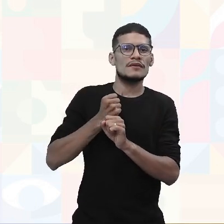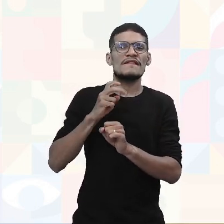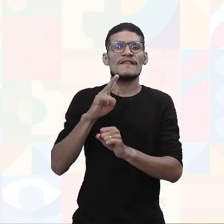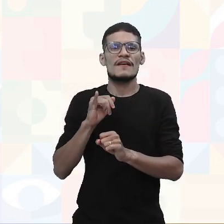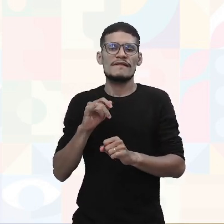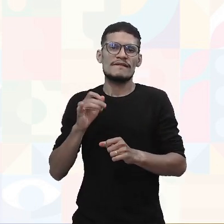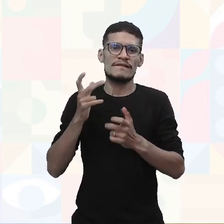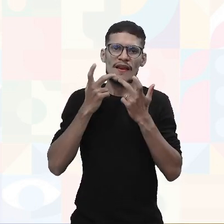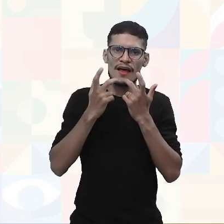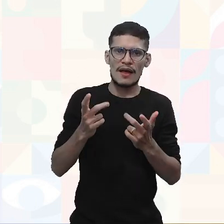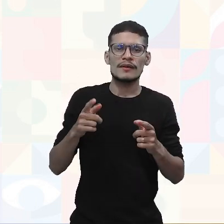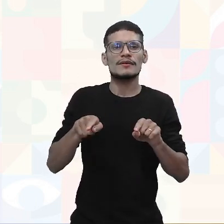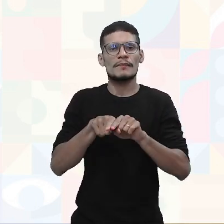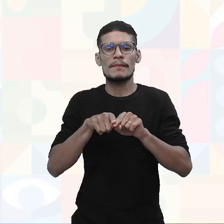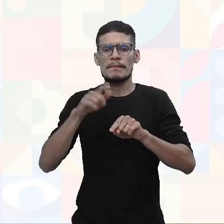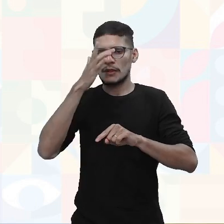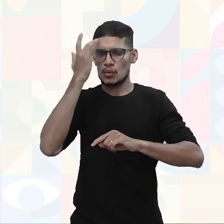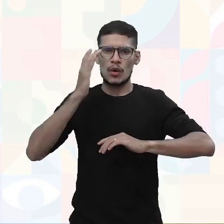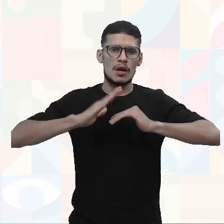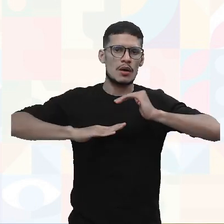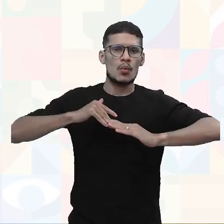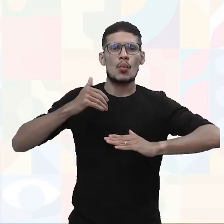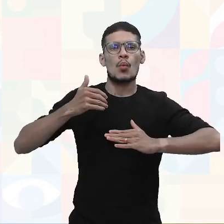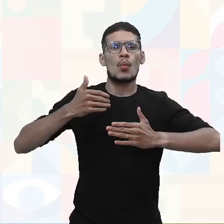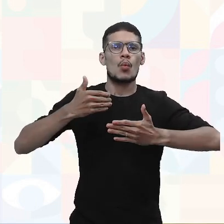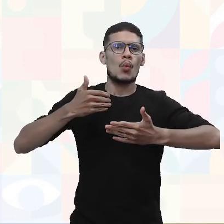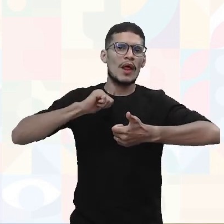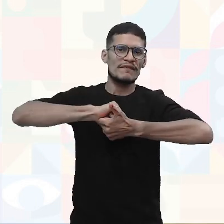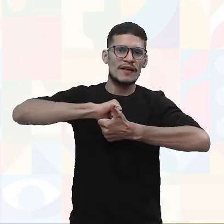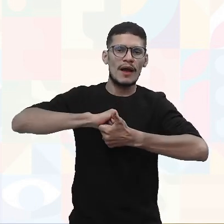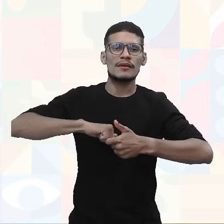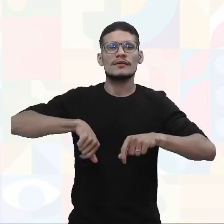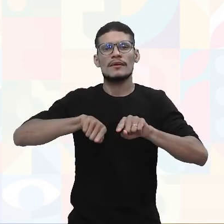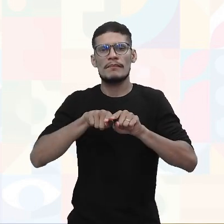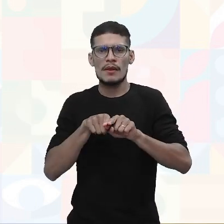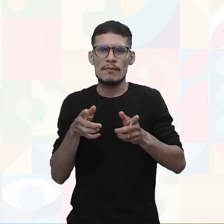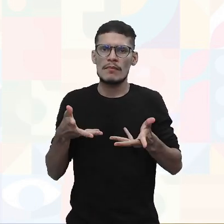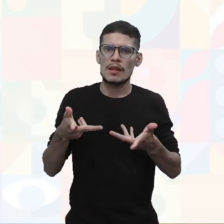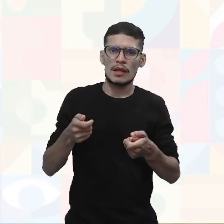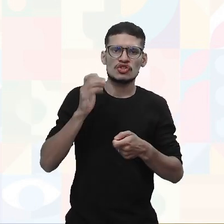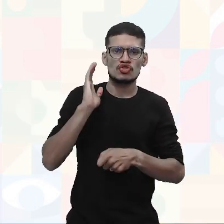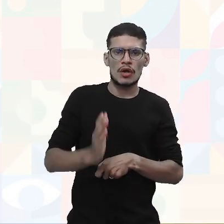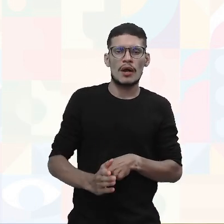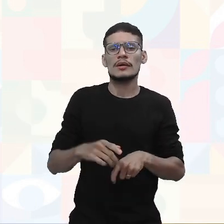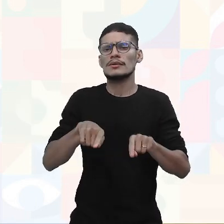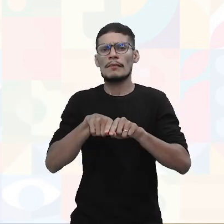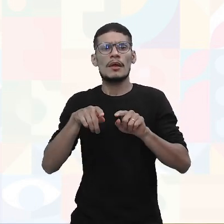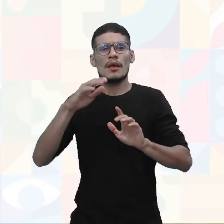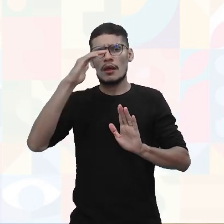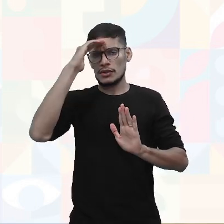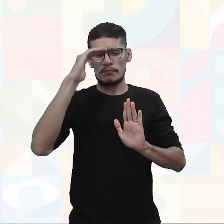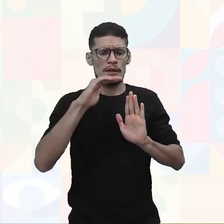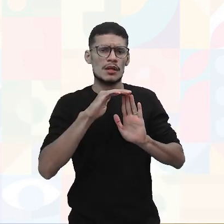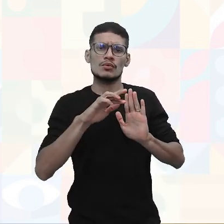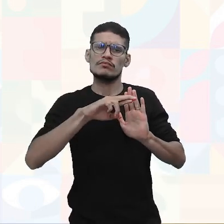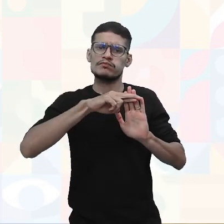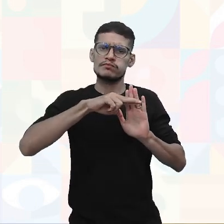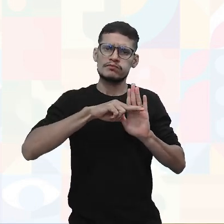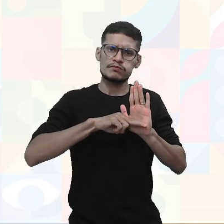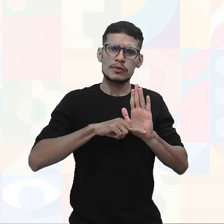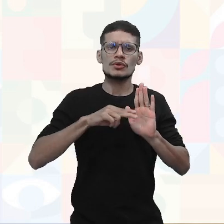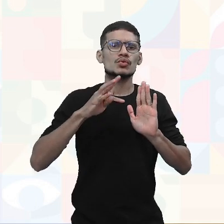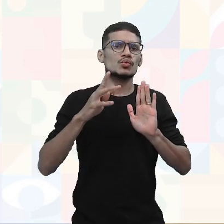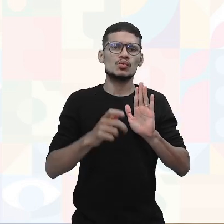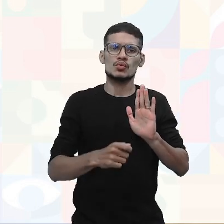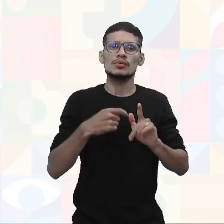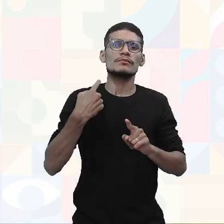né, qualificadas e habilitadas, e também respeitando a questão das normas, para aí estar fazendo tudo